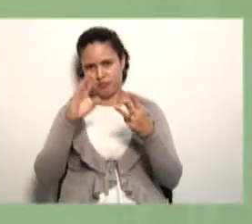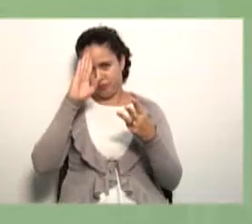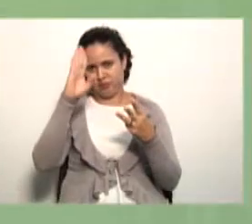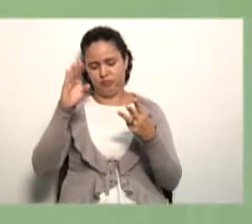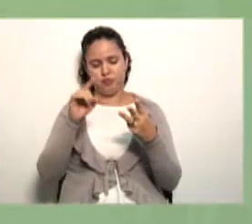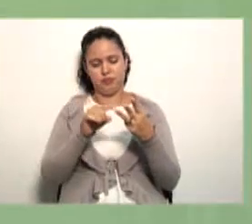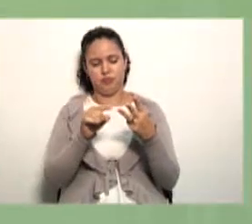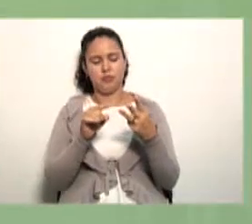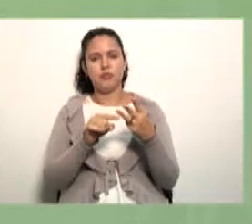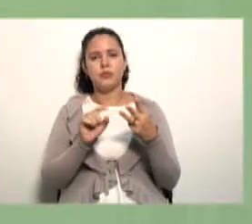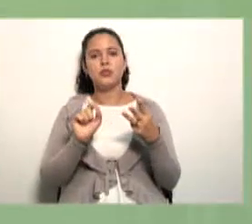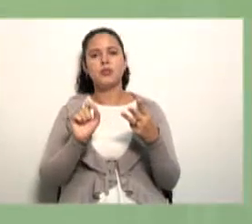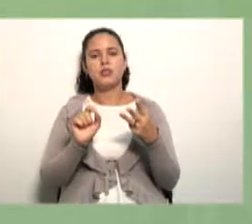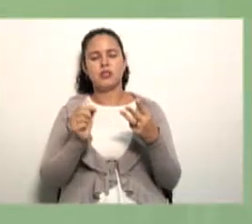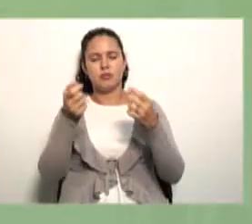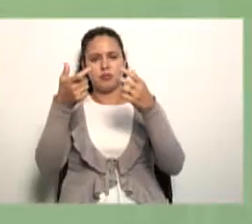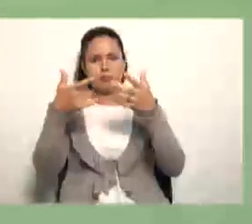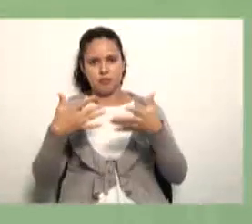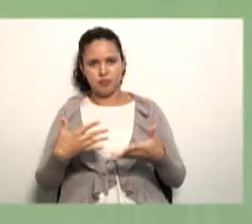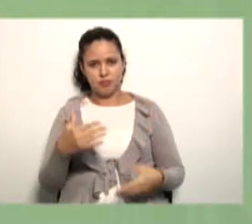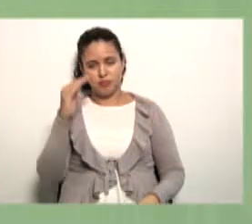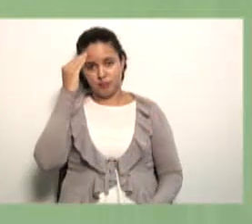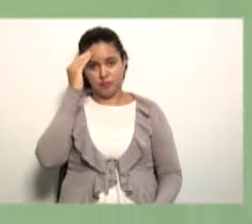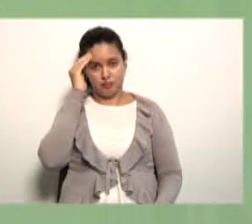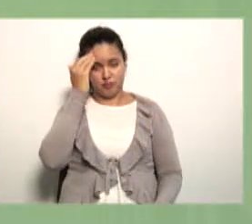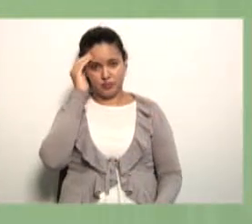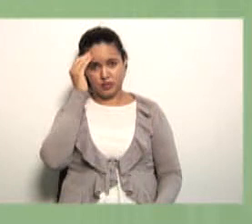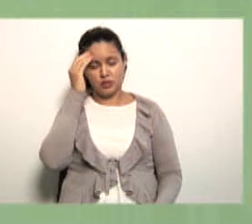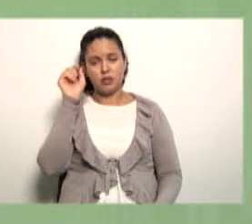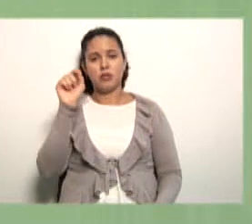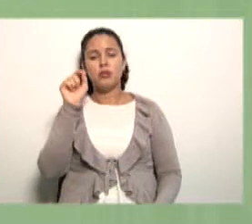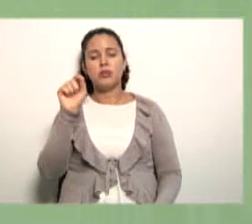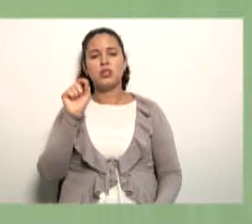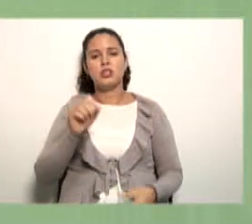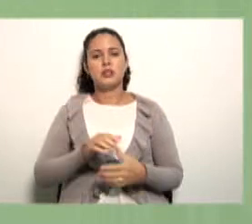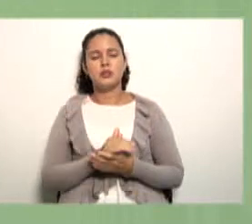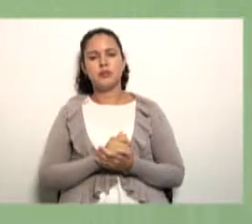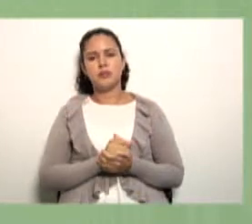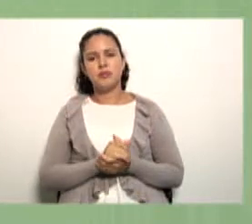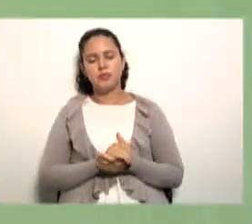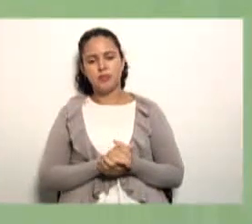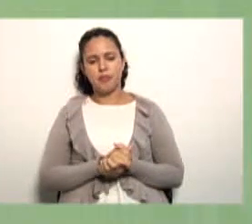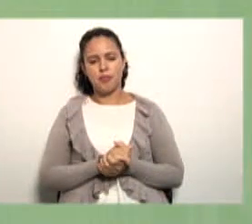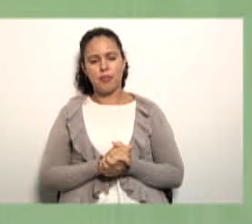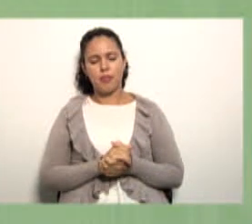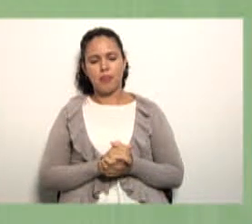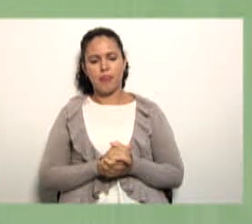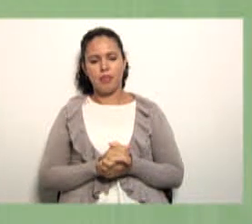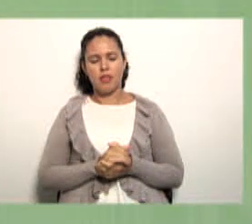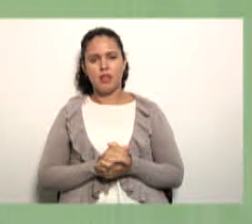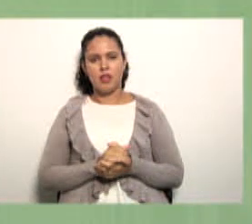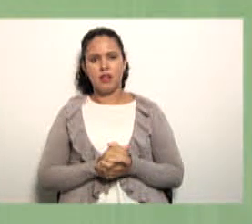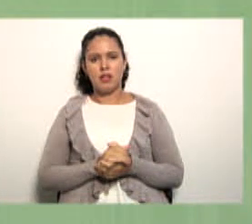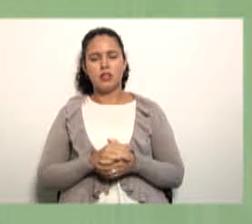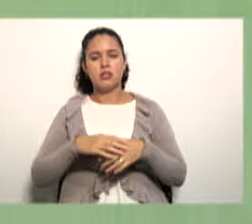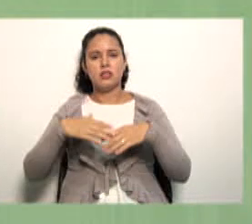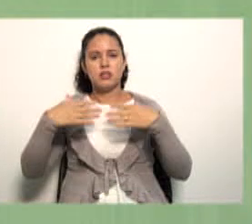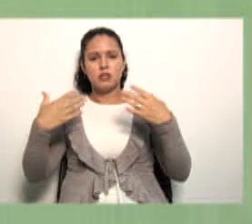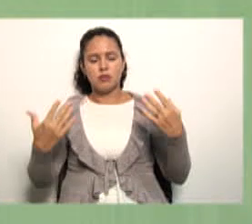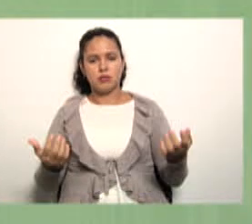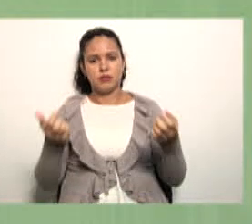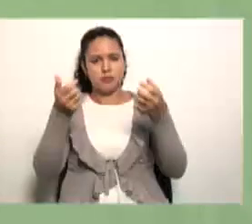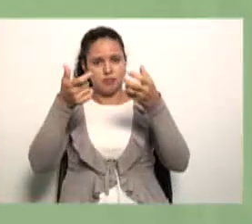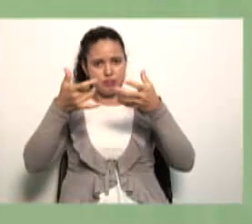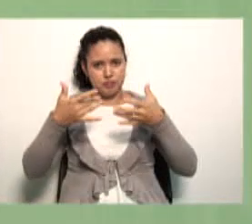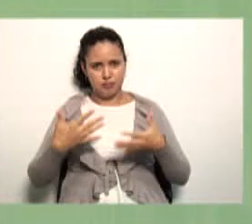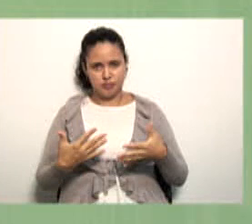princípio número 3 ele vai trazer o raciocínio na margem, né? A gente fala de raciocínio na margem porque quando falamos em